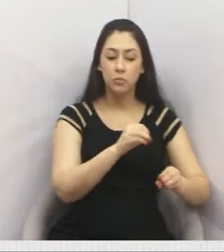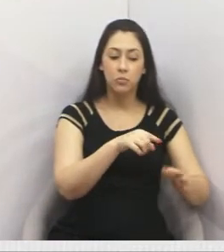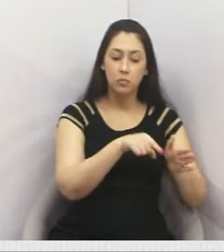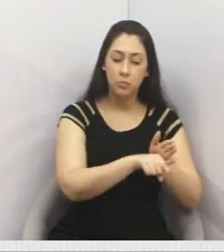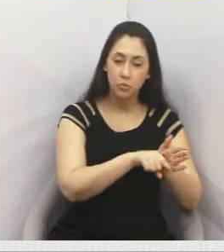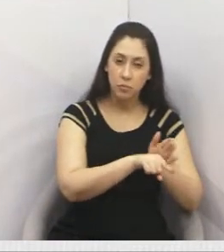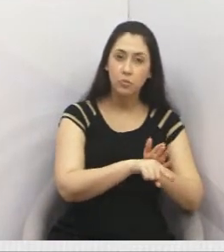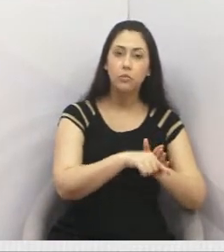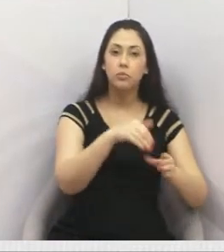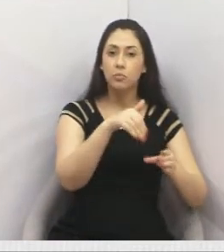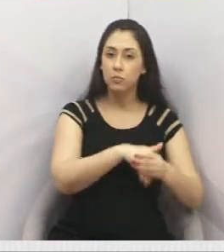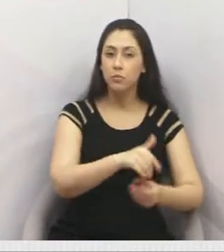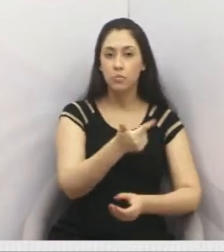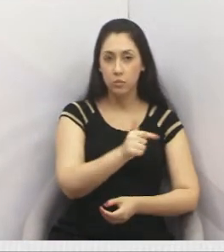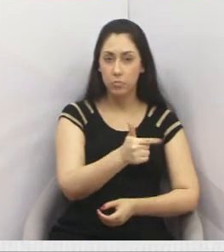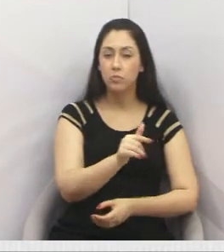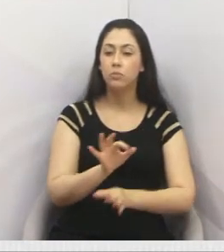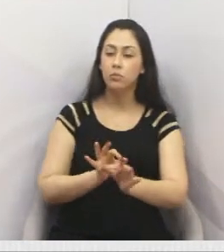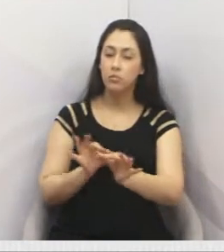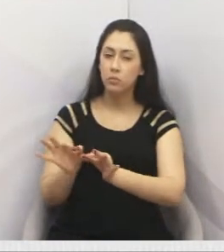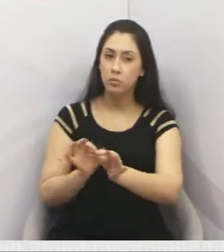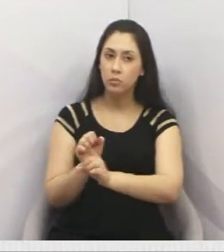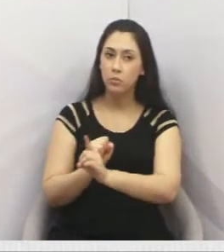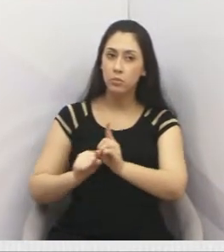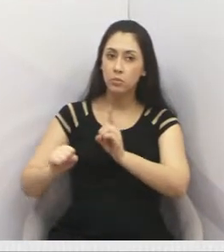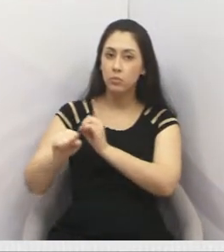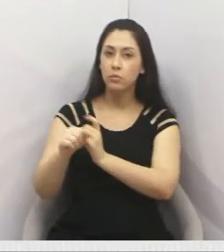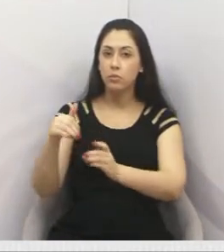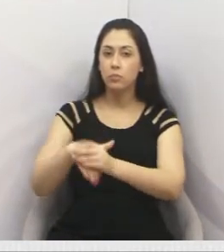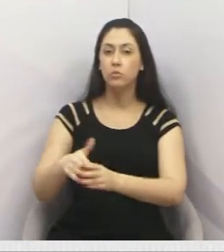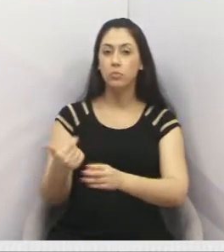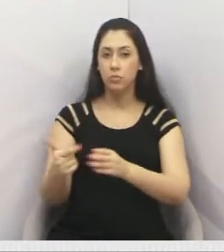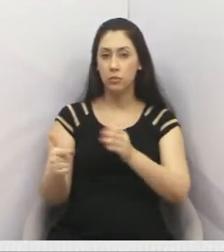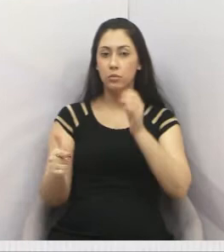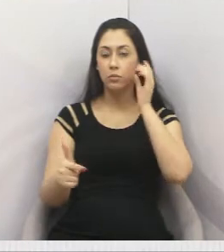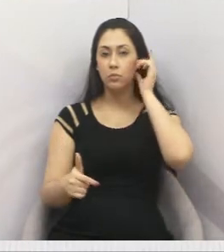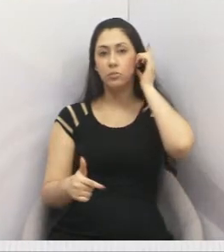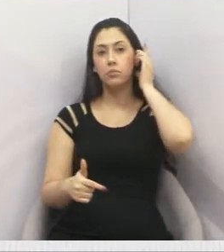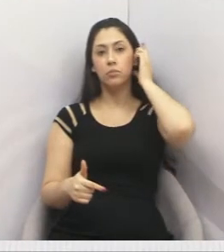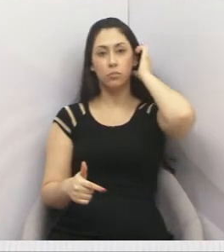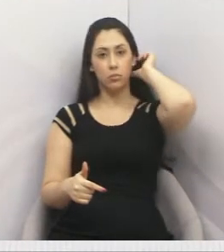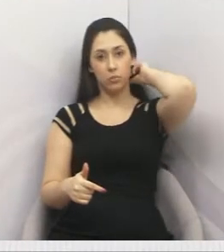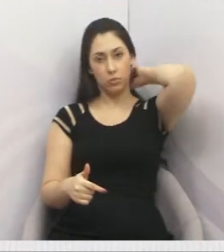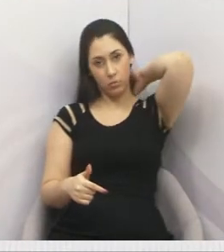entidades acadêmicas de pesquisa em branco e Organização da Sociedade Civil em branco.